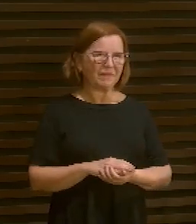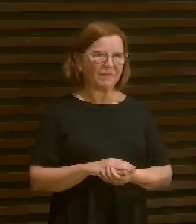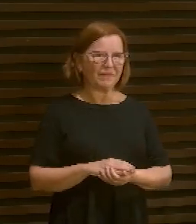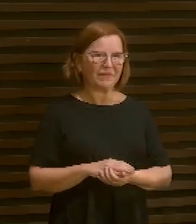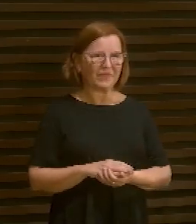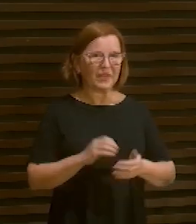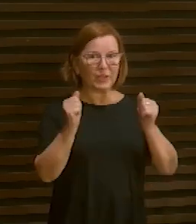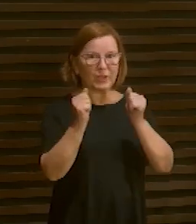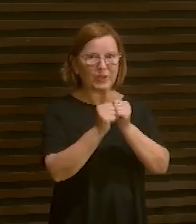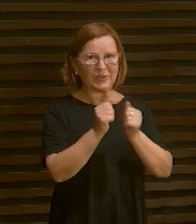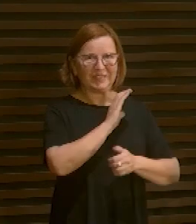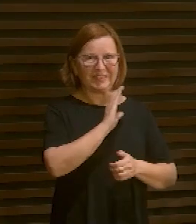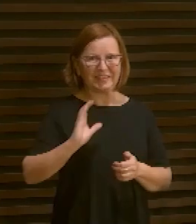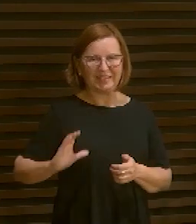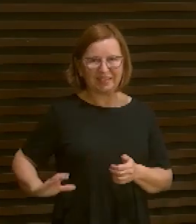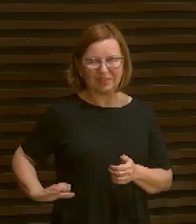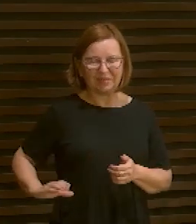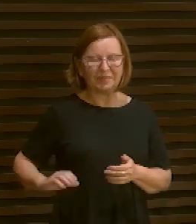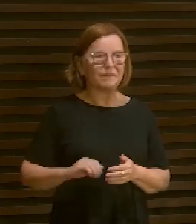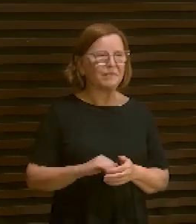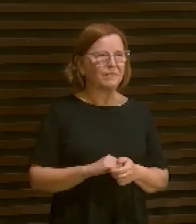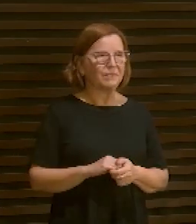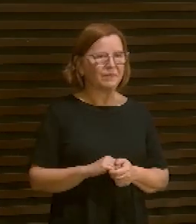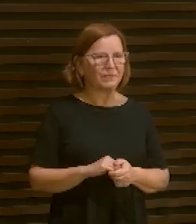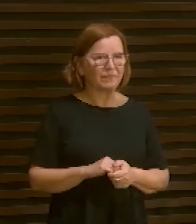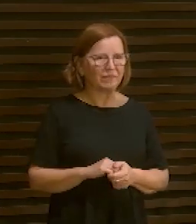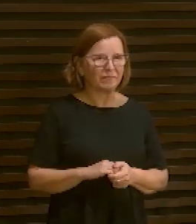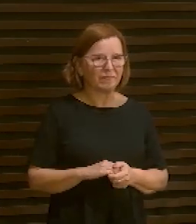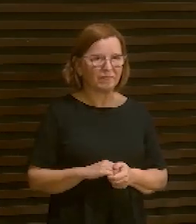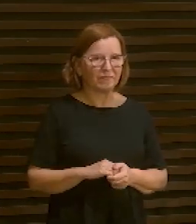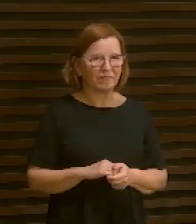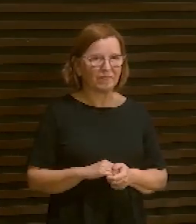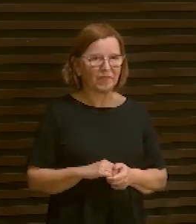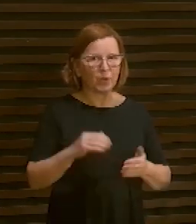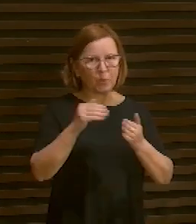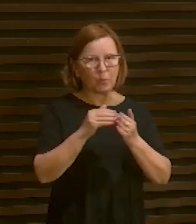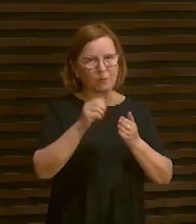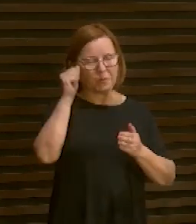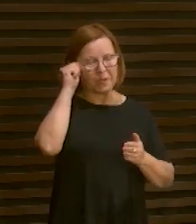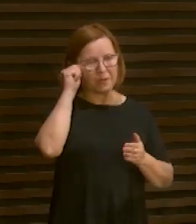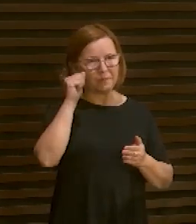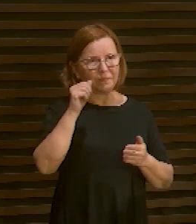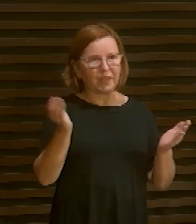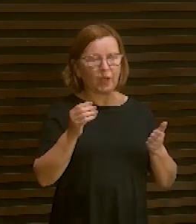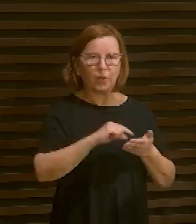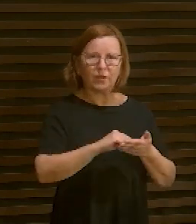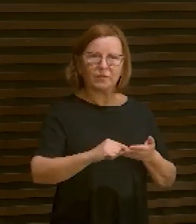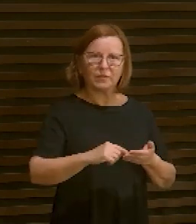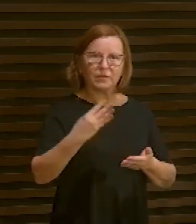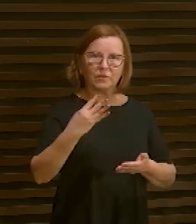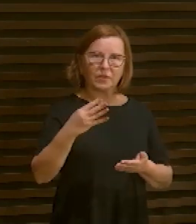foi juntamente com Cristo. Então, o último Adão. Agora vamos ver o 49 para terminar aqui,